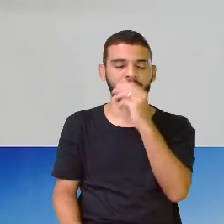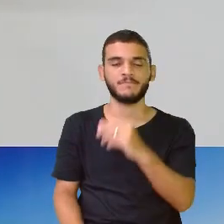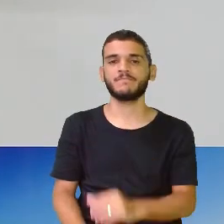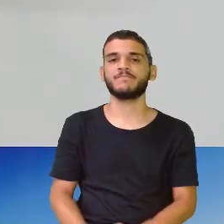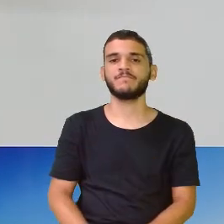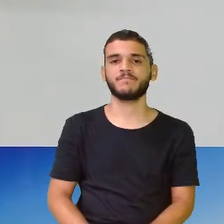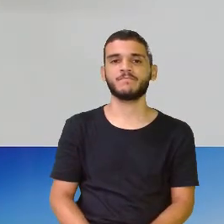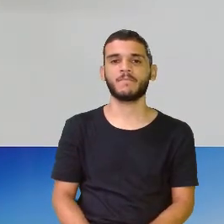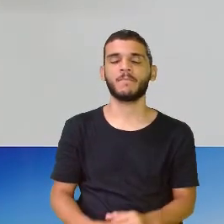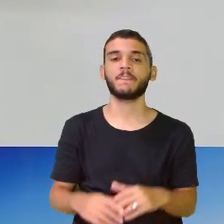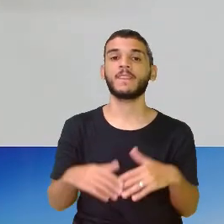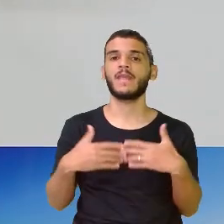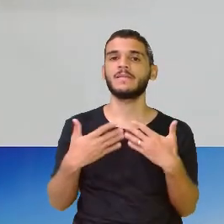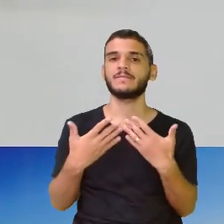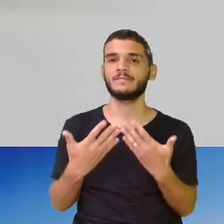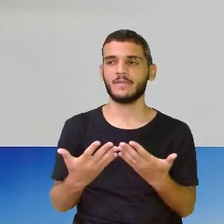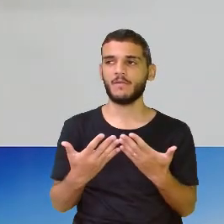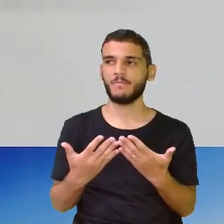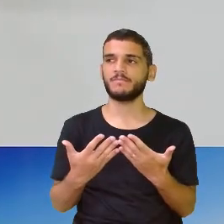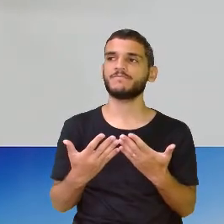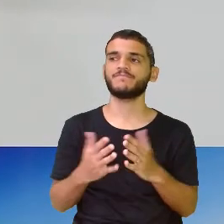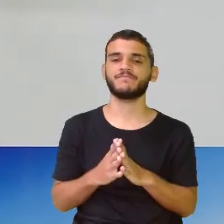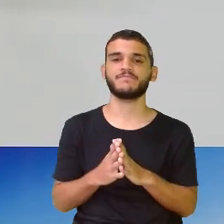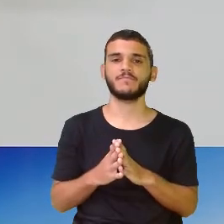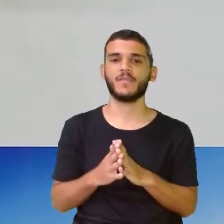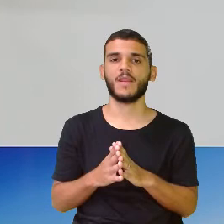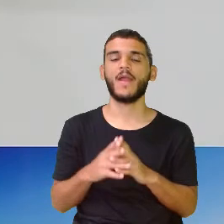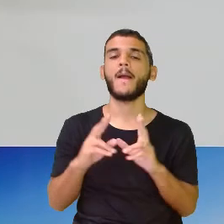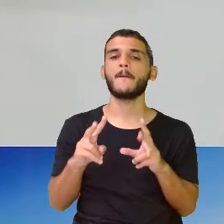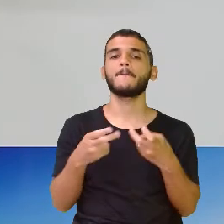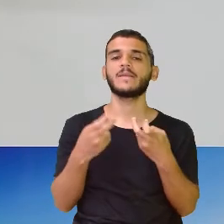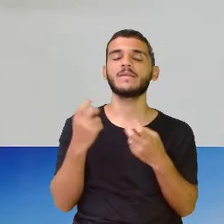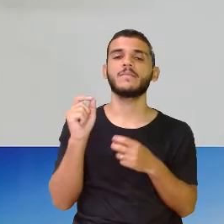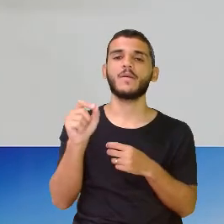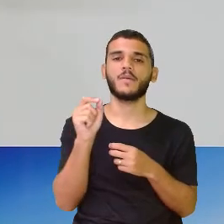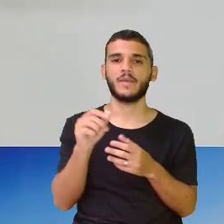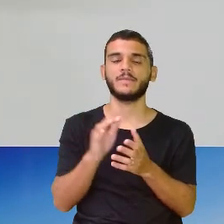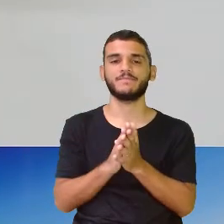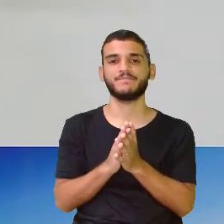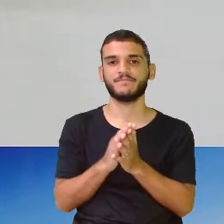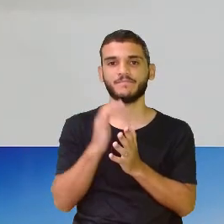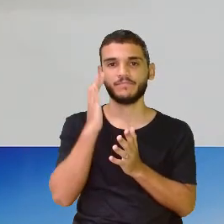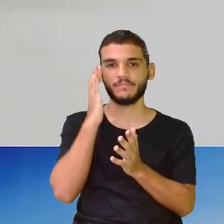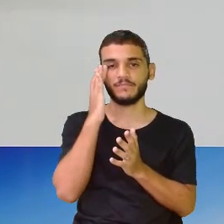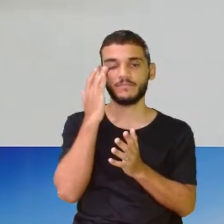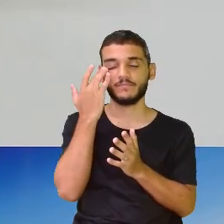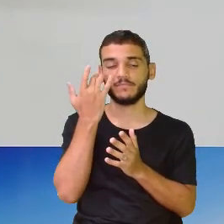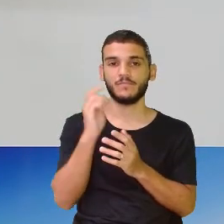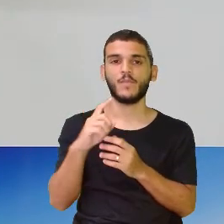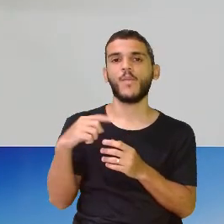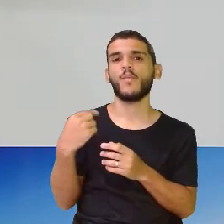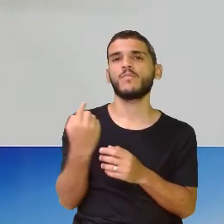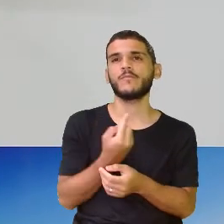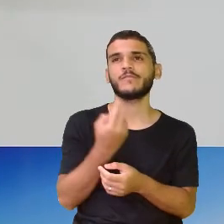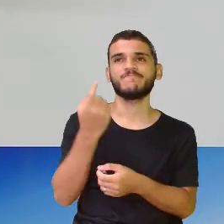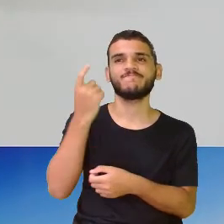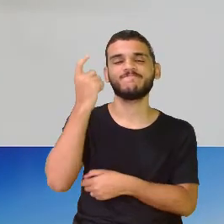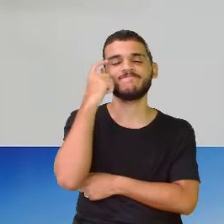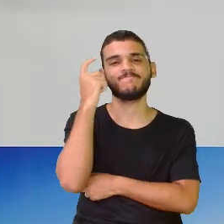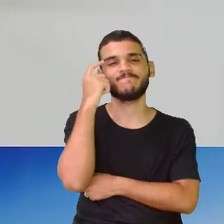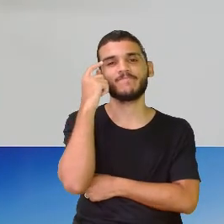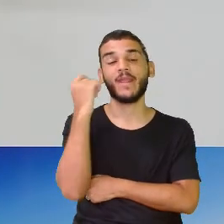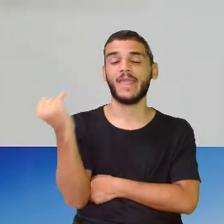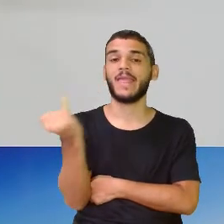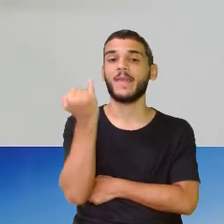certo? Então, vamos ver aqui o seguinte. Se a gente pensar a importância do dicionário